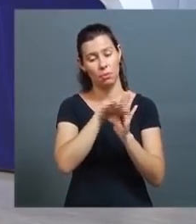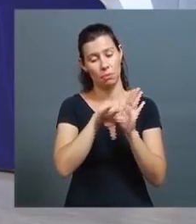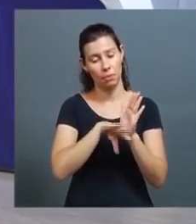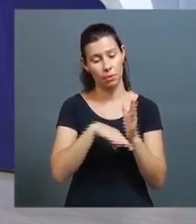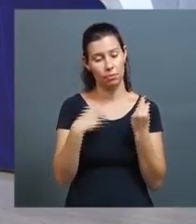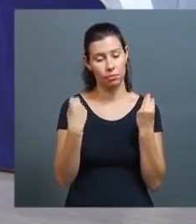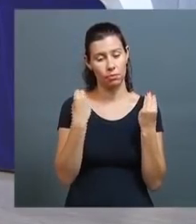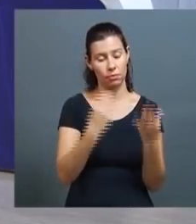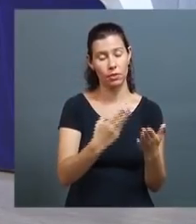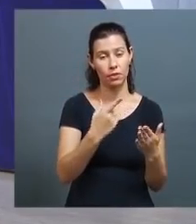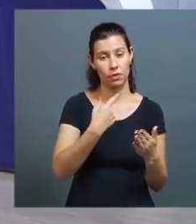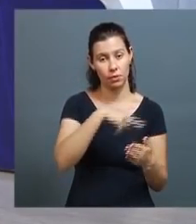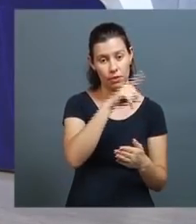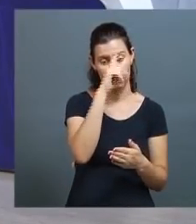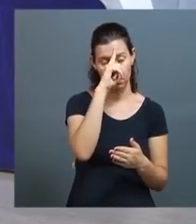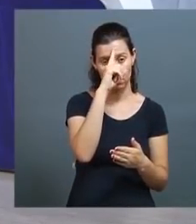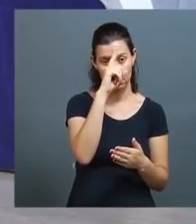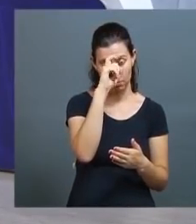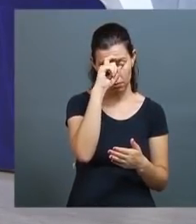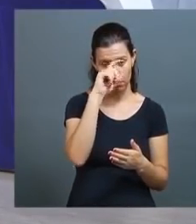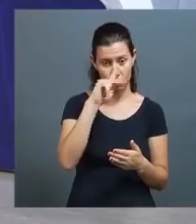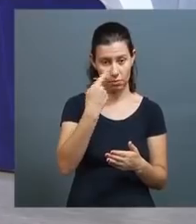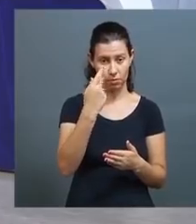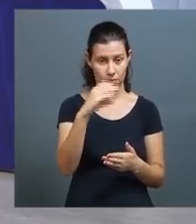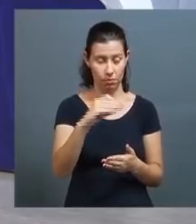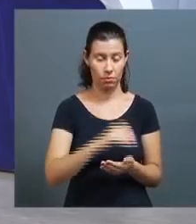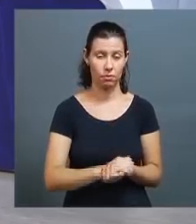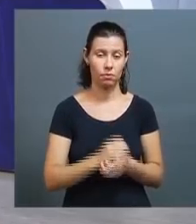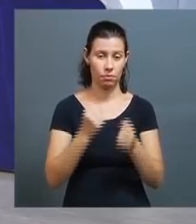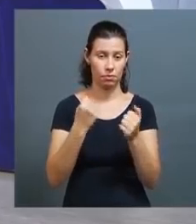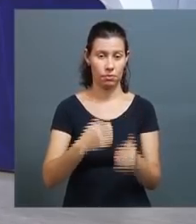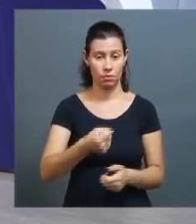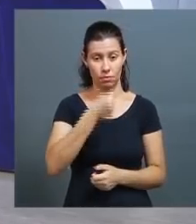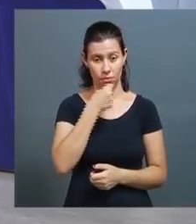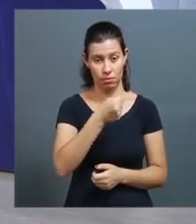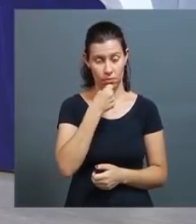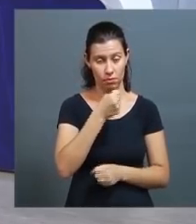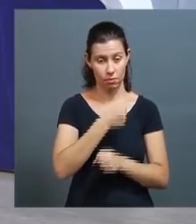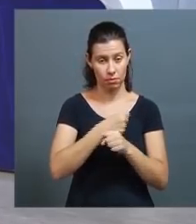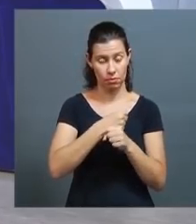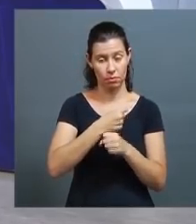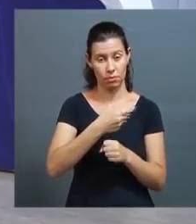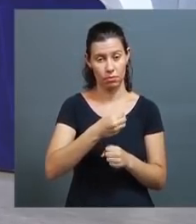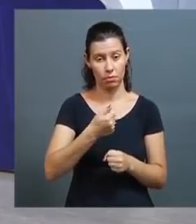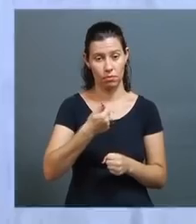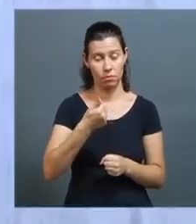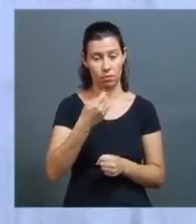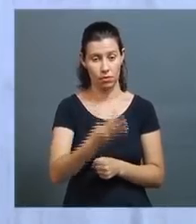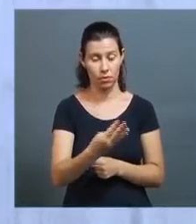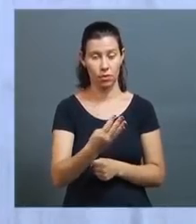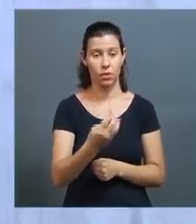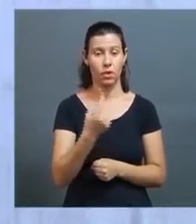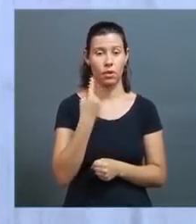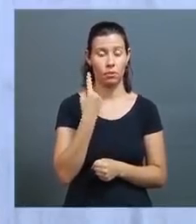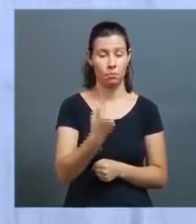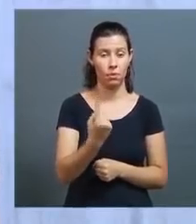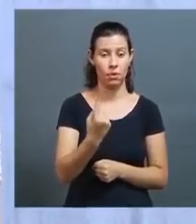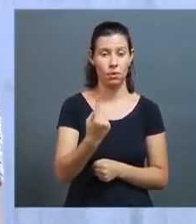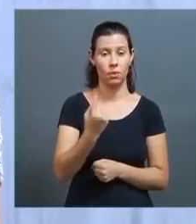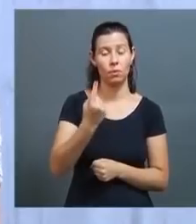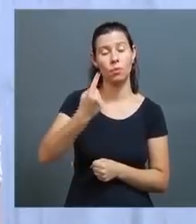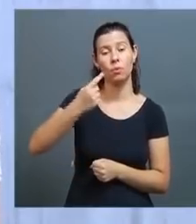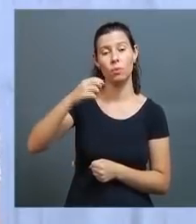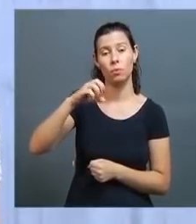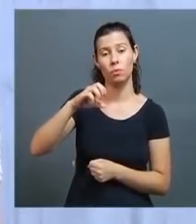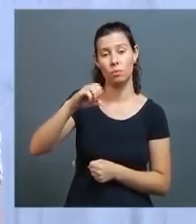na reportagem coloca, né, que em 2014 tinham 1.700 crianças e 40% tinham dificuldade de aprendizado na lista de espera para